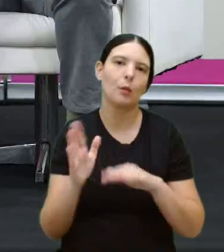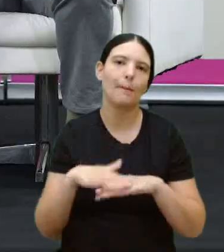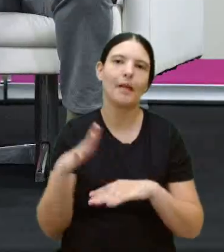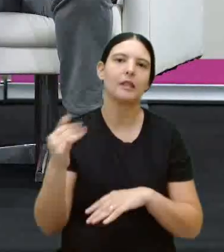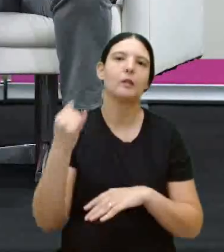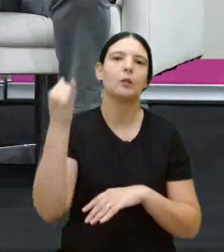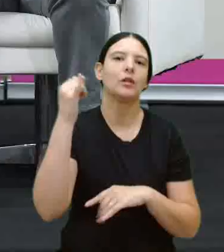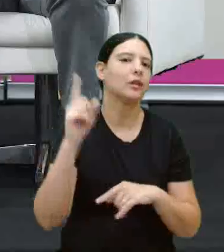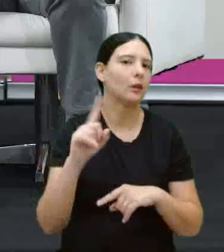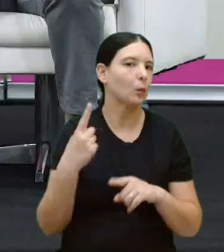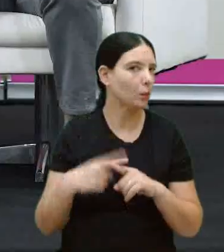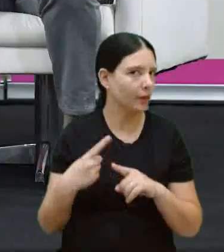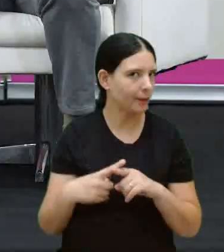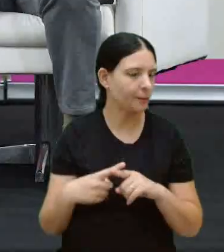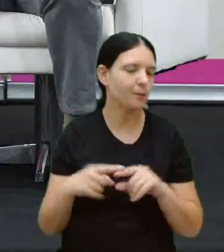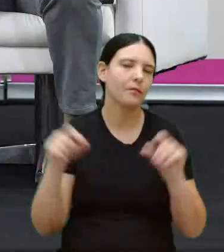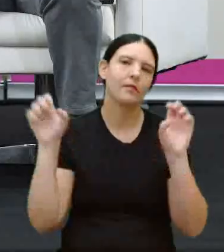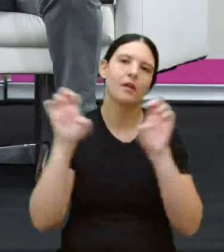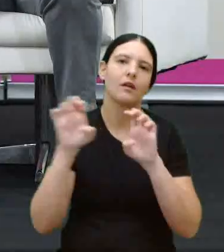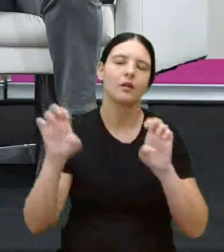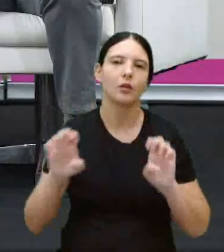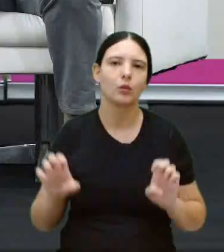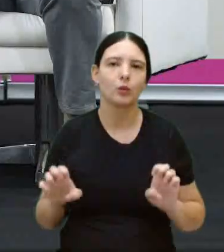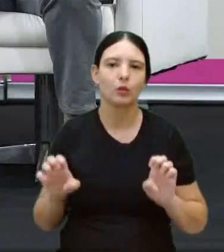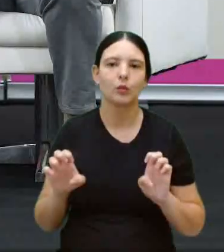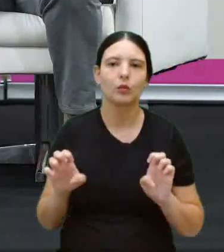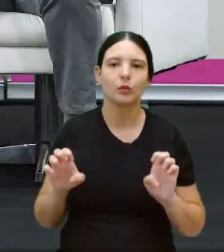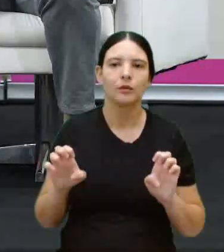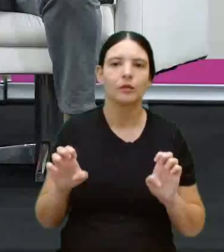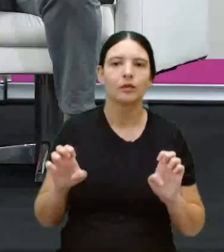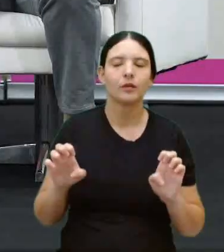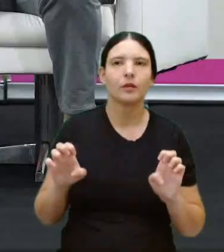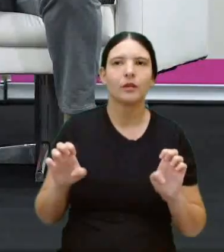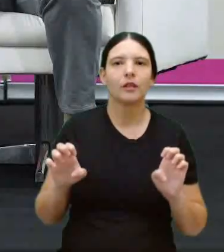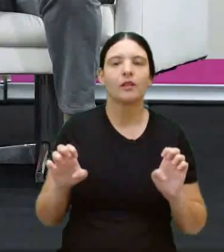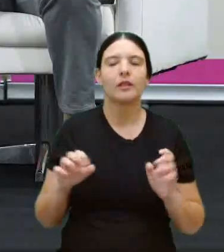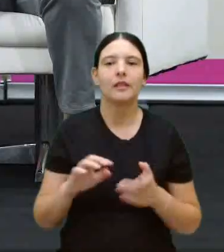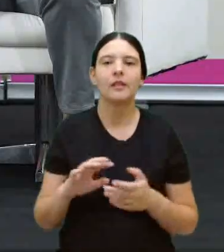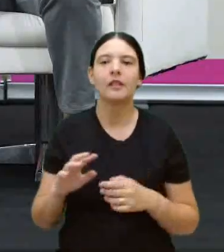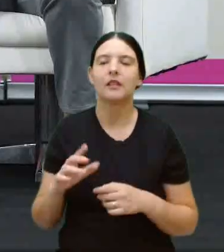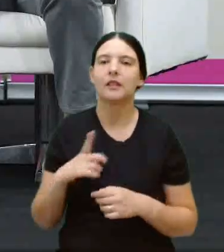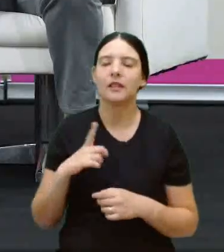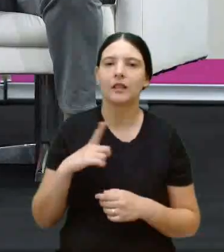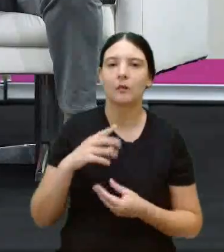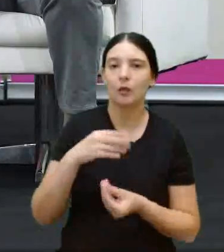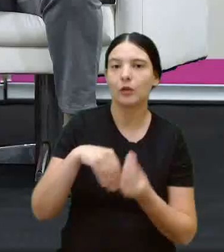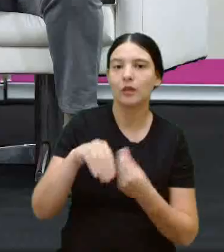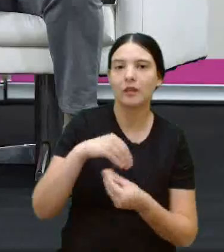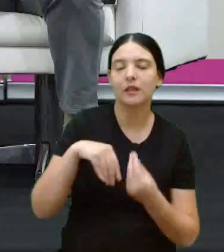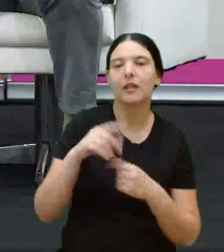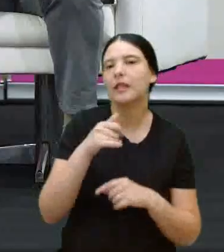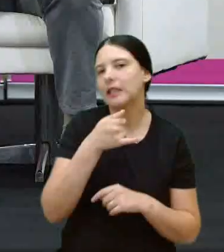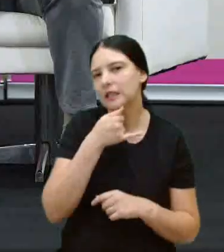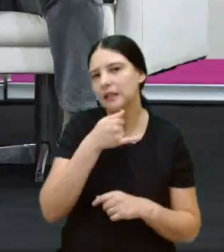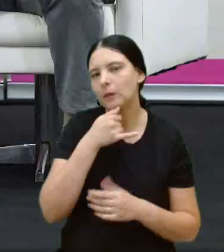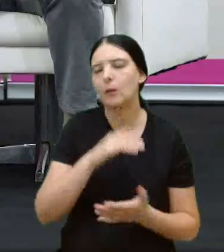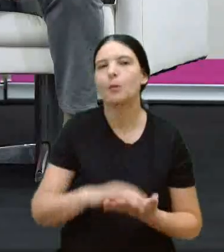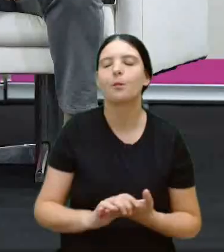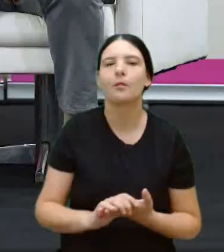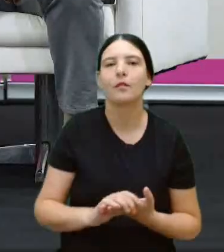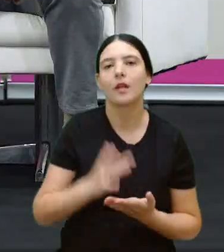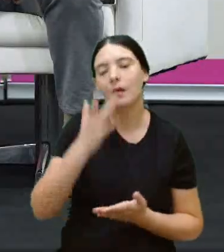Na estrutura, né, hegemônica, essa relação determina. Por exemplo, uma pessoa diz